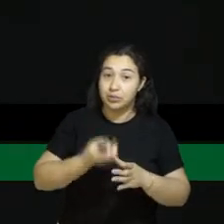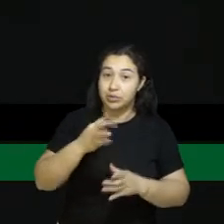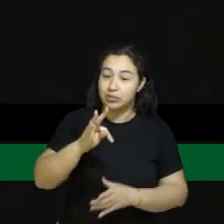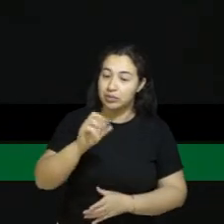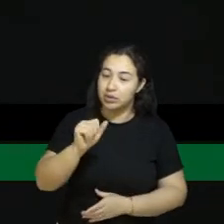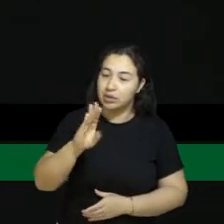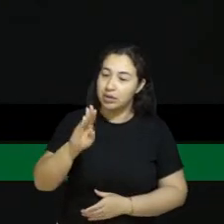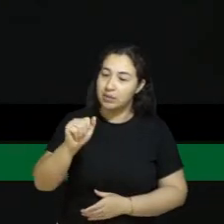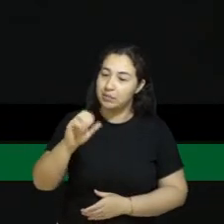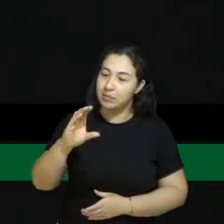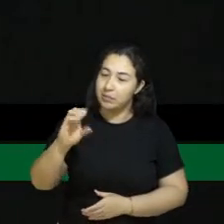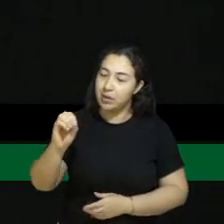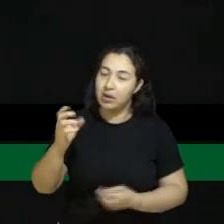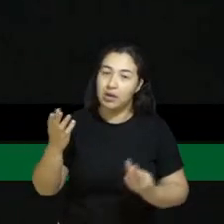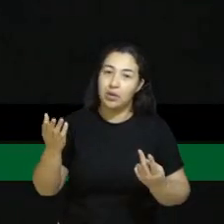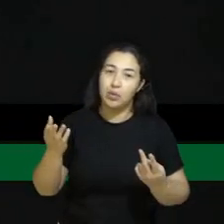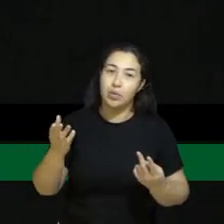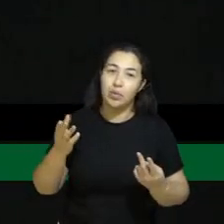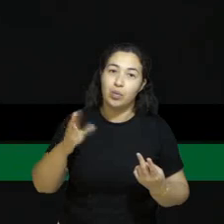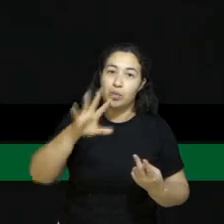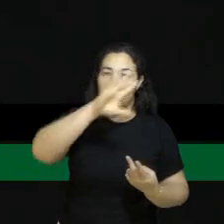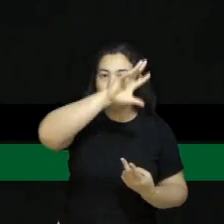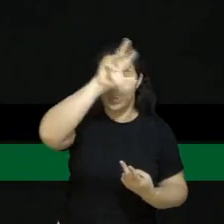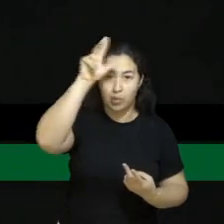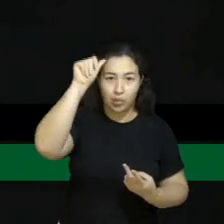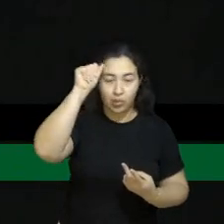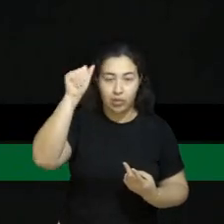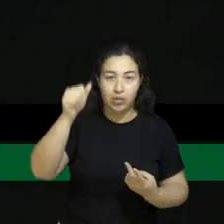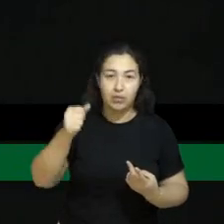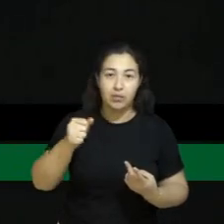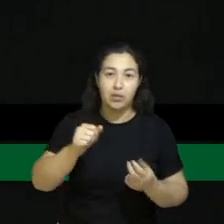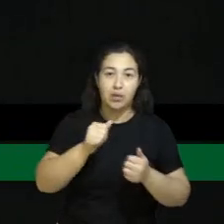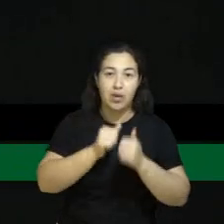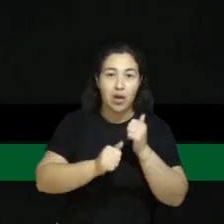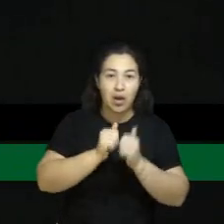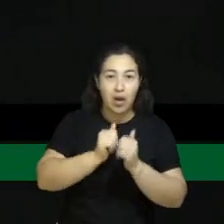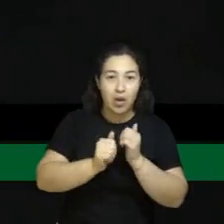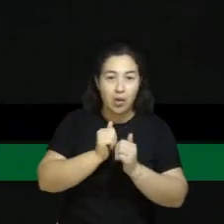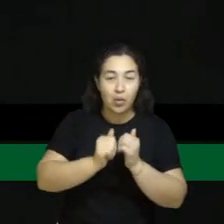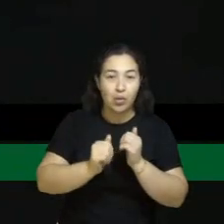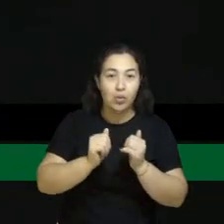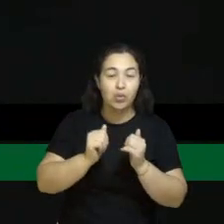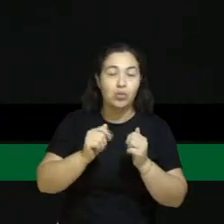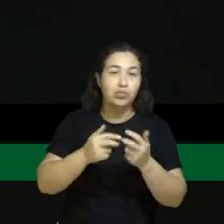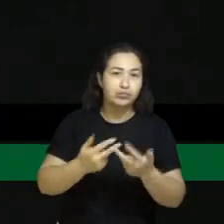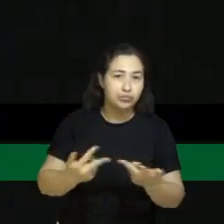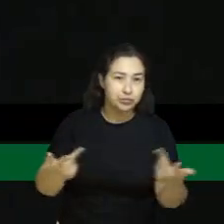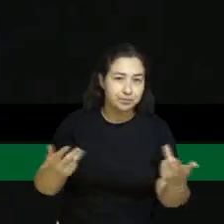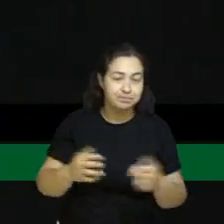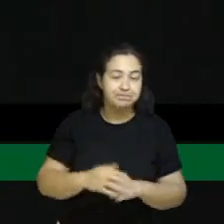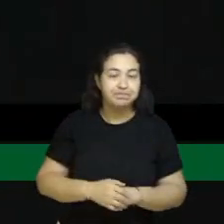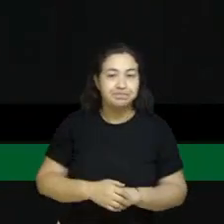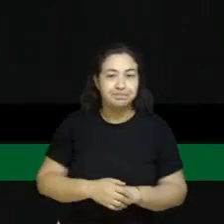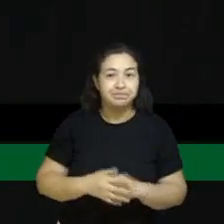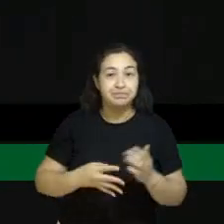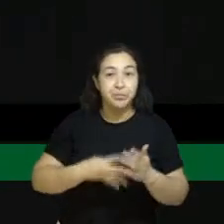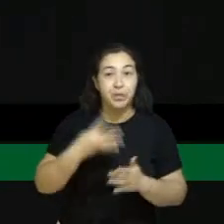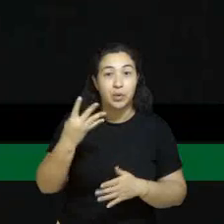palmito, aves, pera e arroz, além de ser o quarto maior produtor de